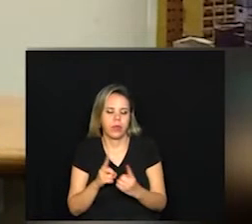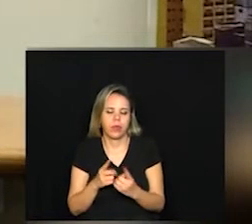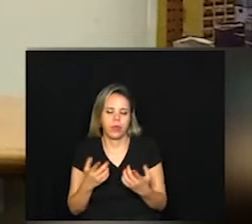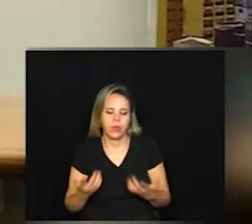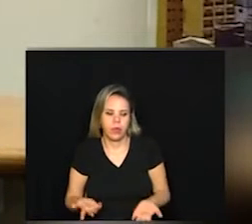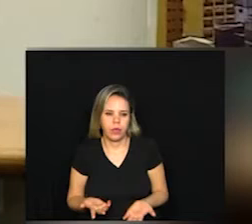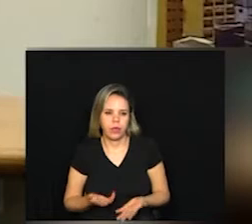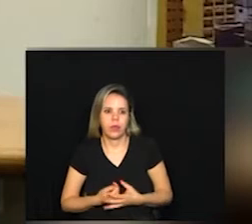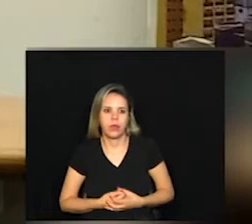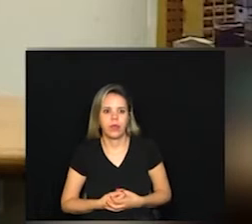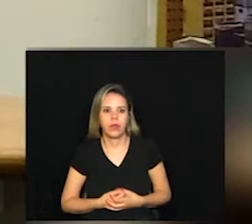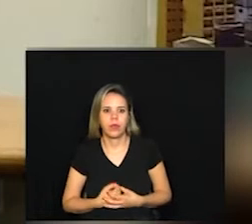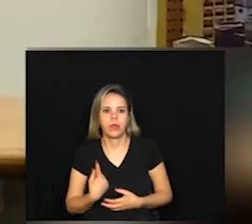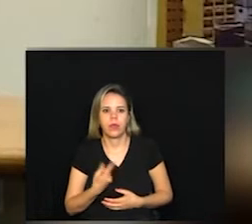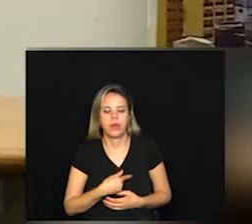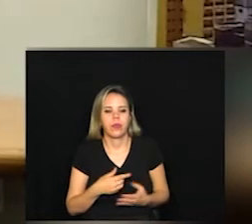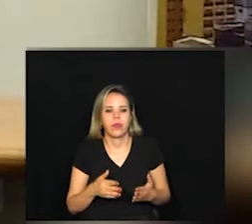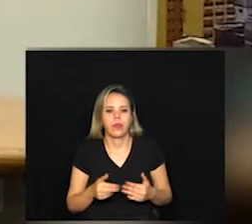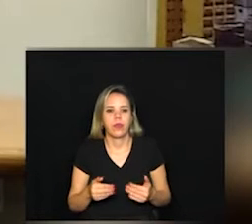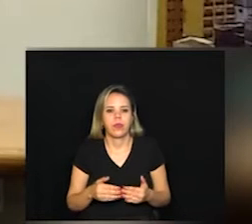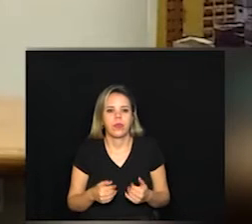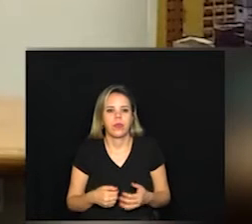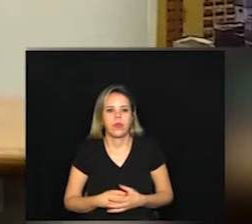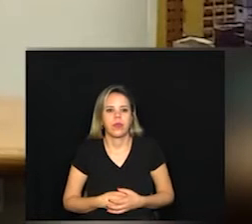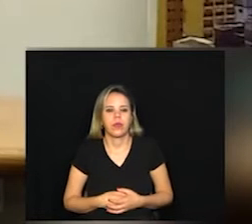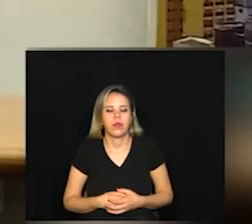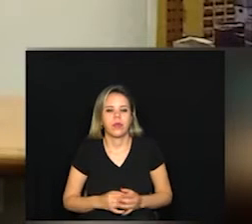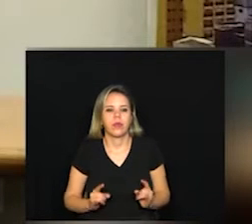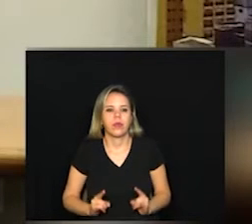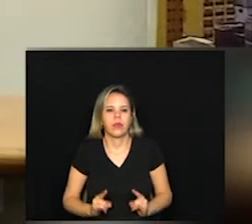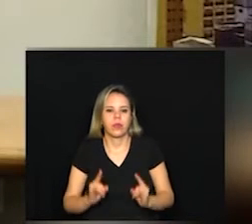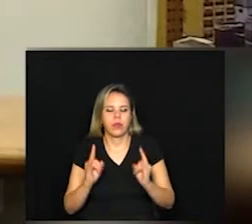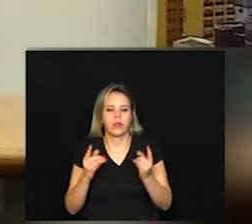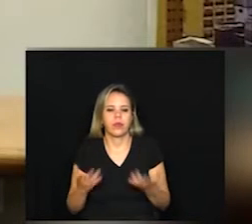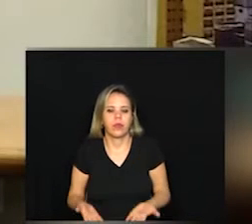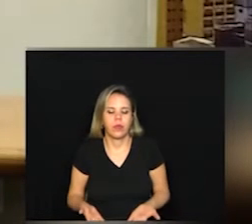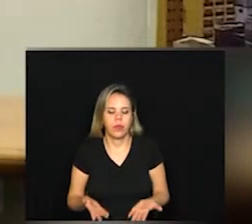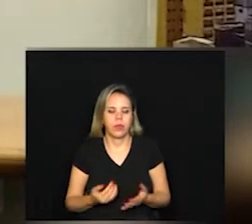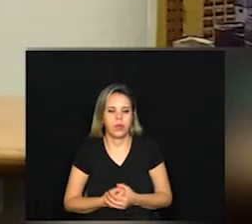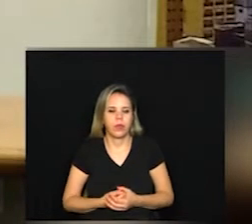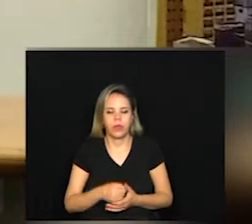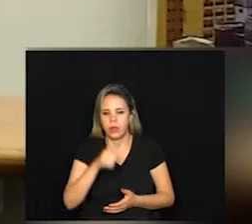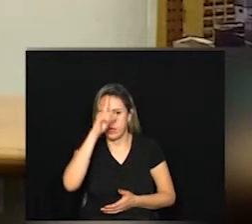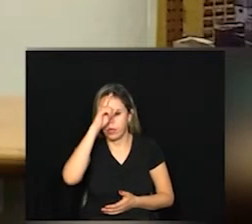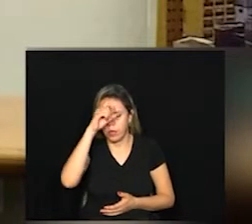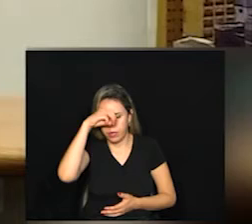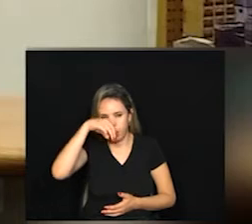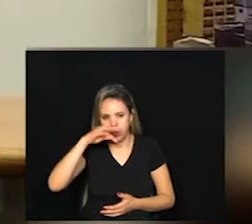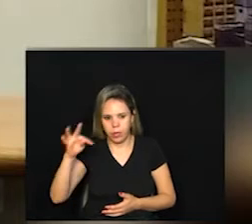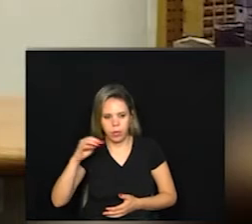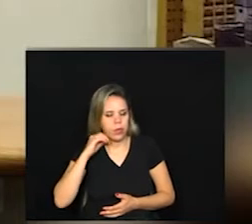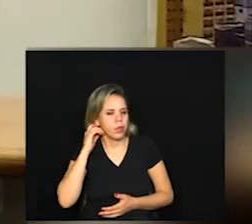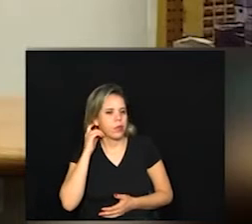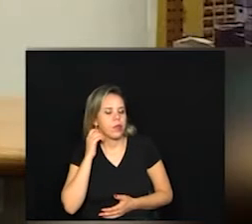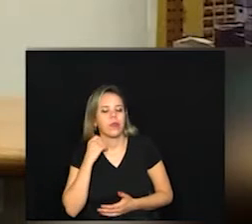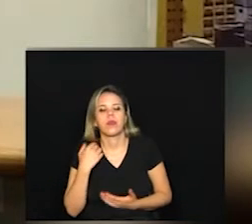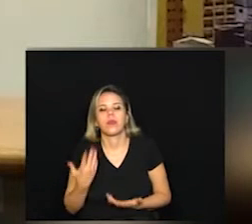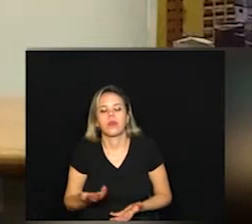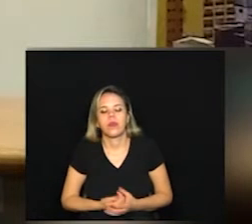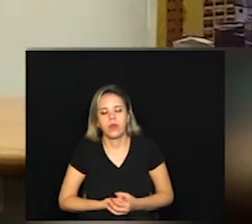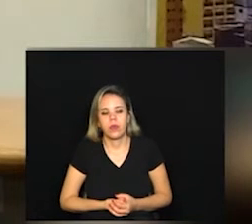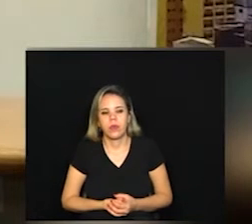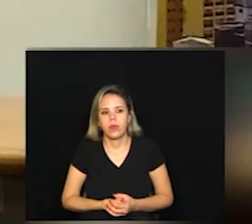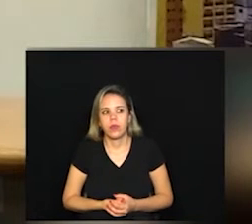Então, ali nós requisitamos o prédio em que estava instalado o Hospital Metropolitano, né?